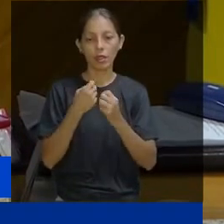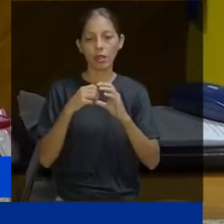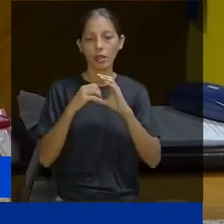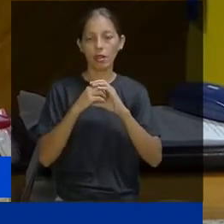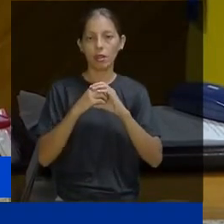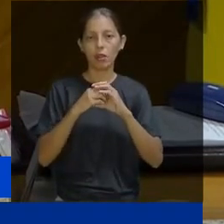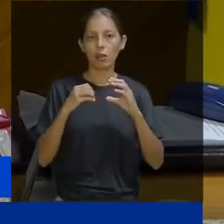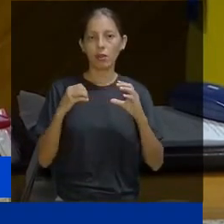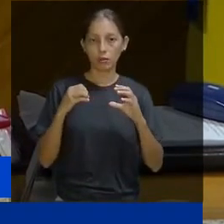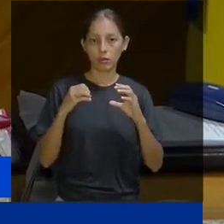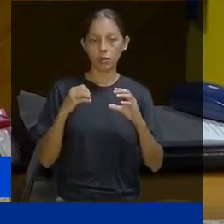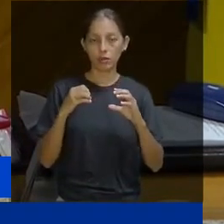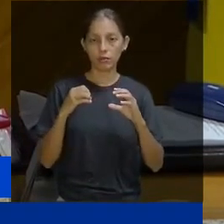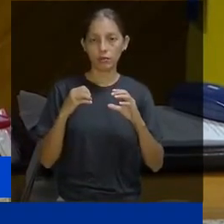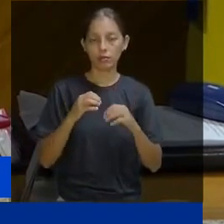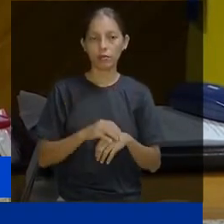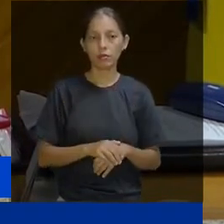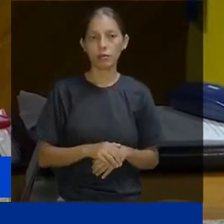Superior do TSE,